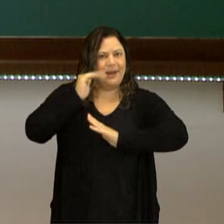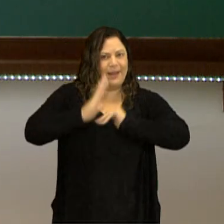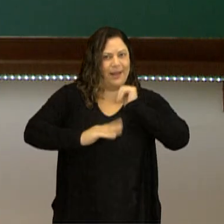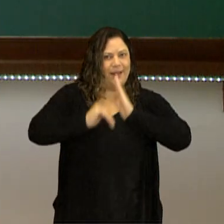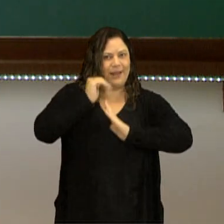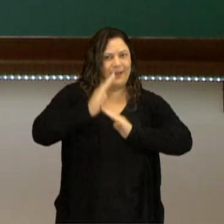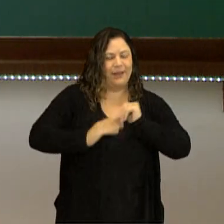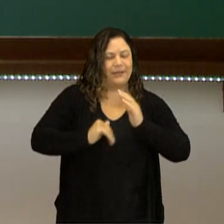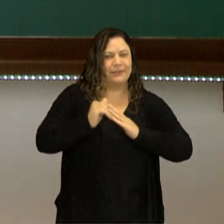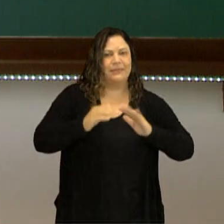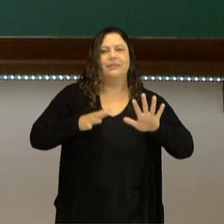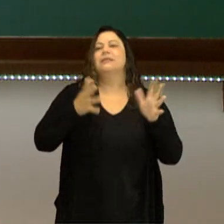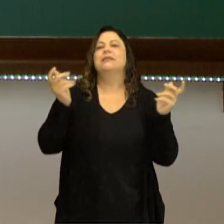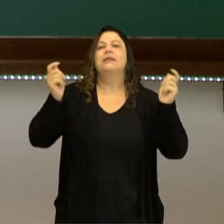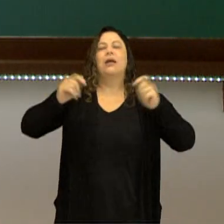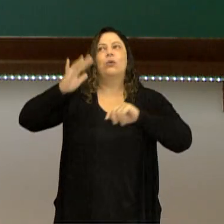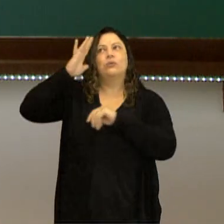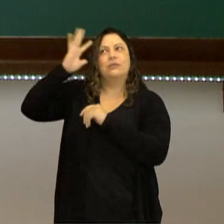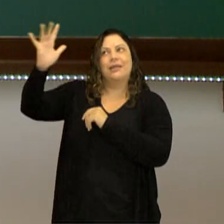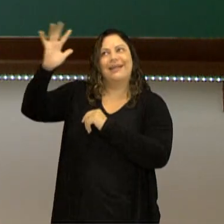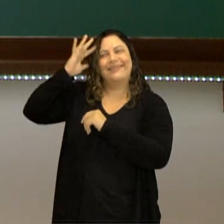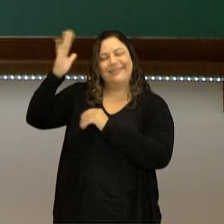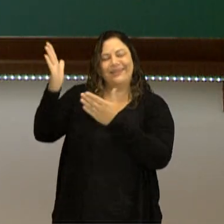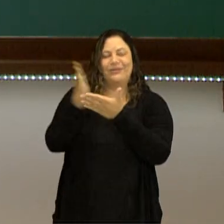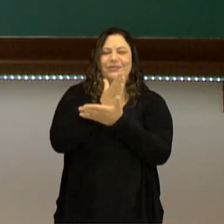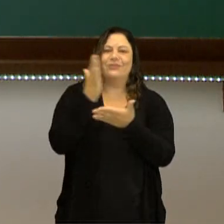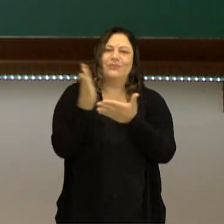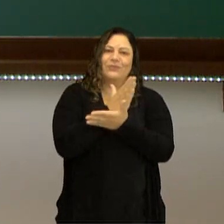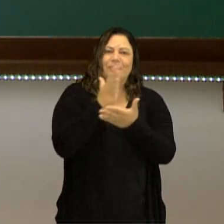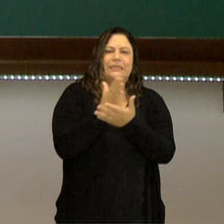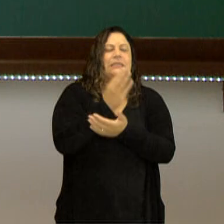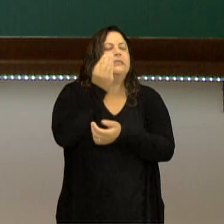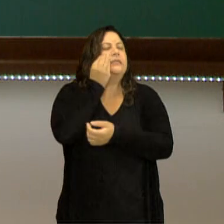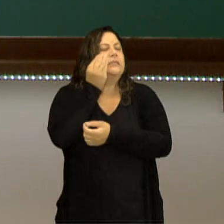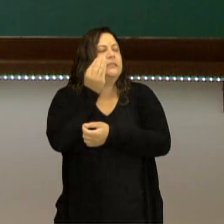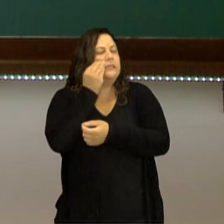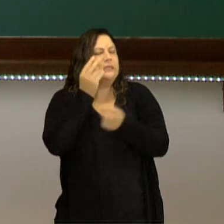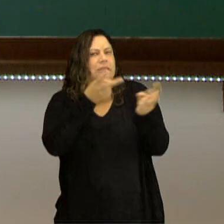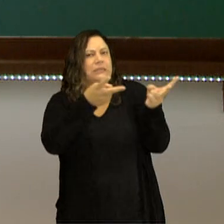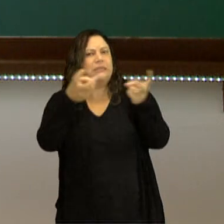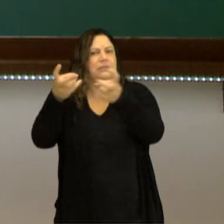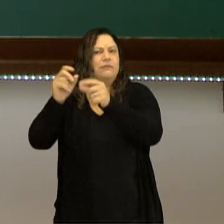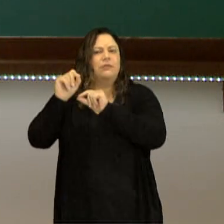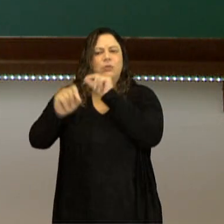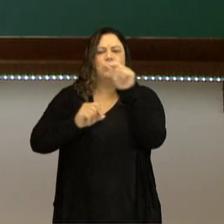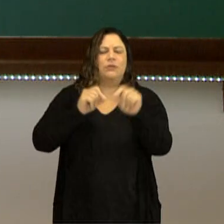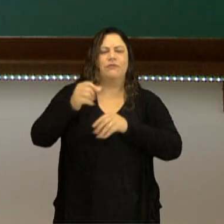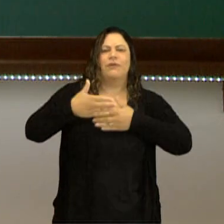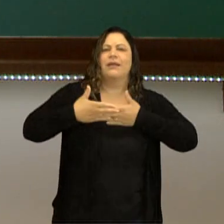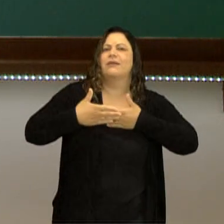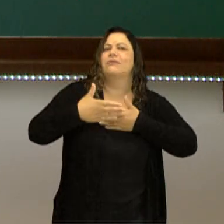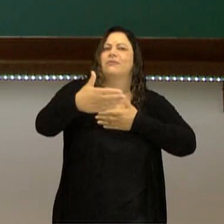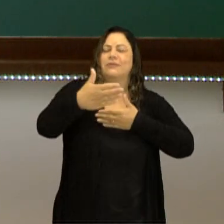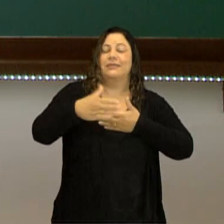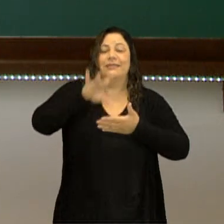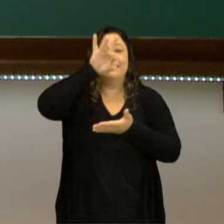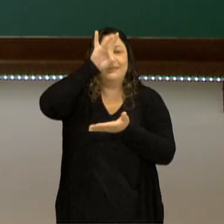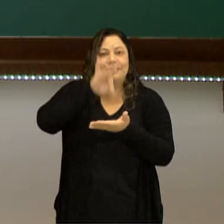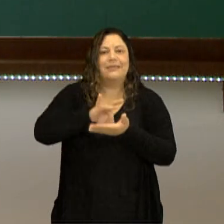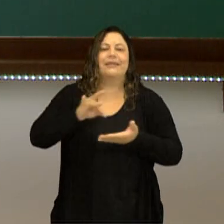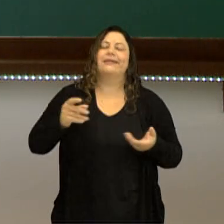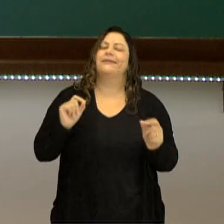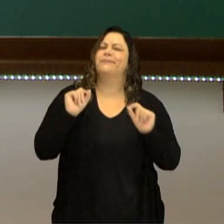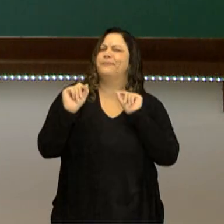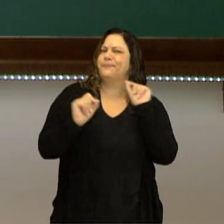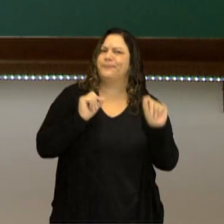pega essa teoria que está nos livros e tenta ver como é que ela vai ocorrer na realidade. O que